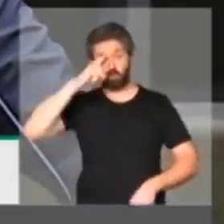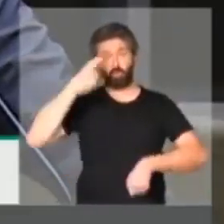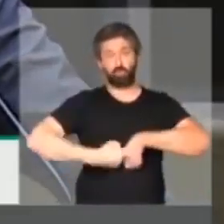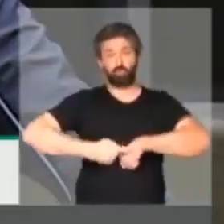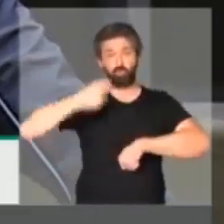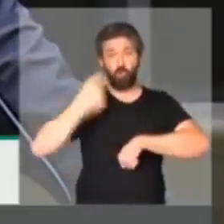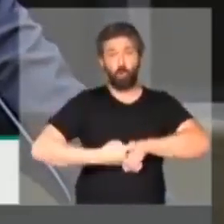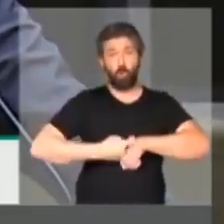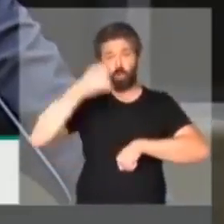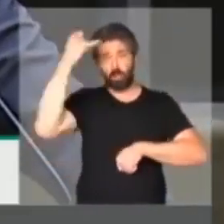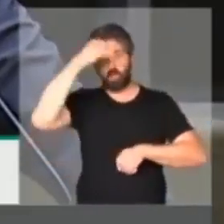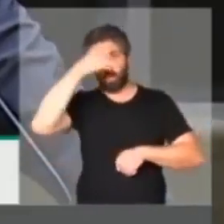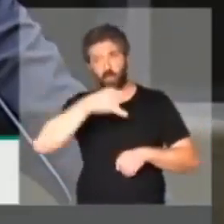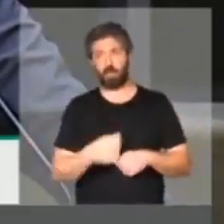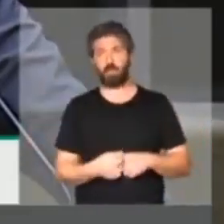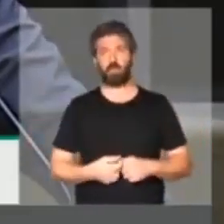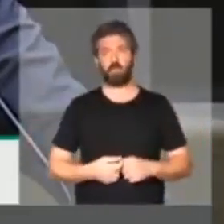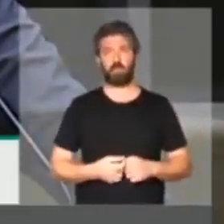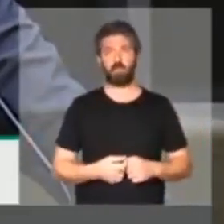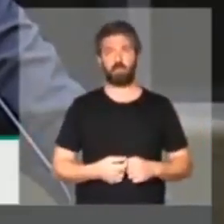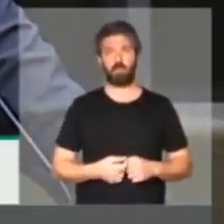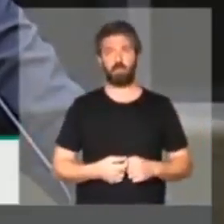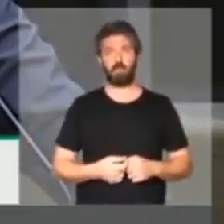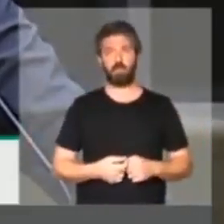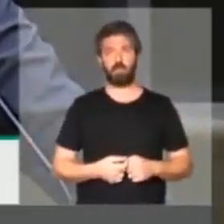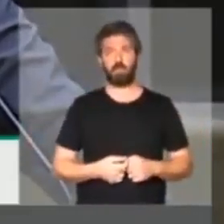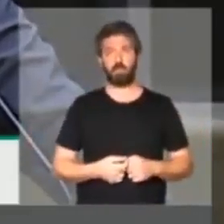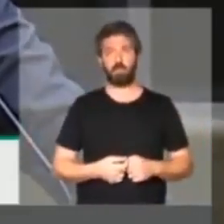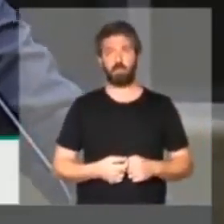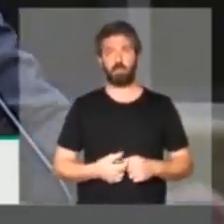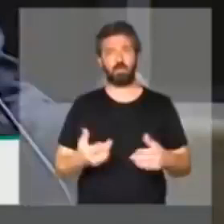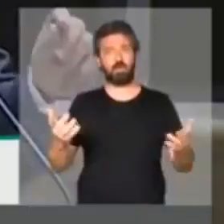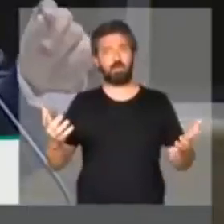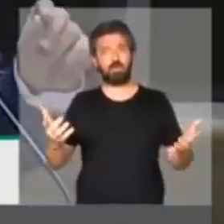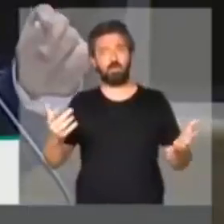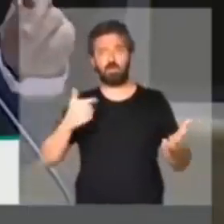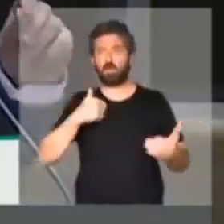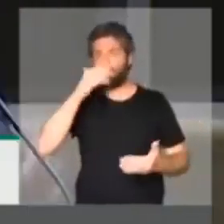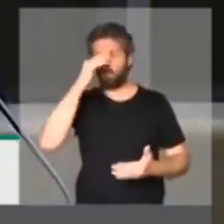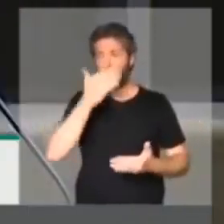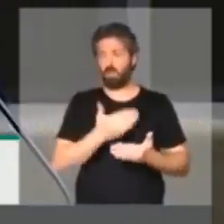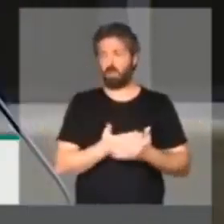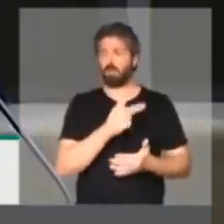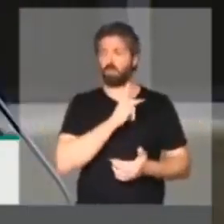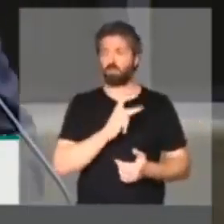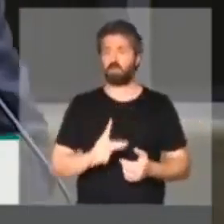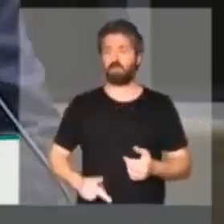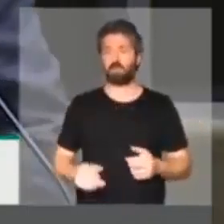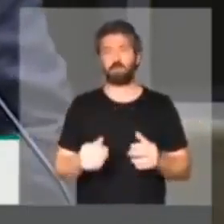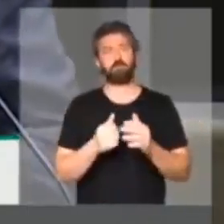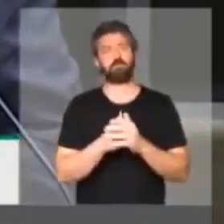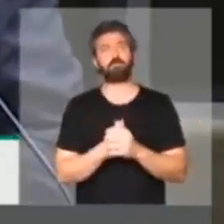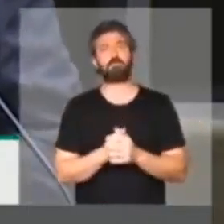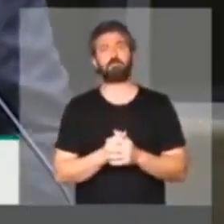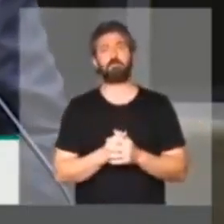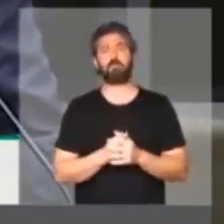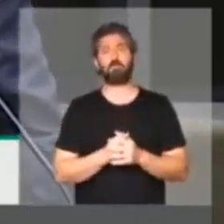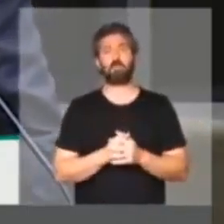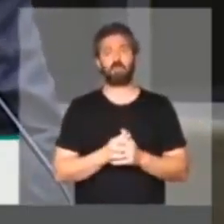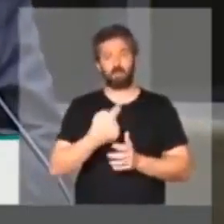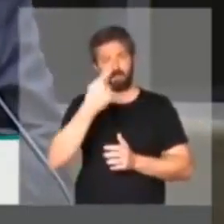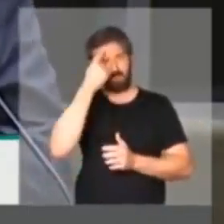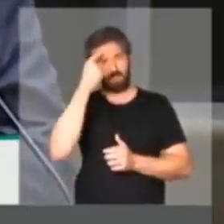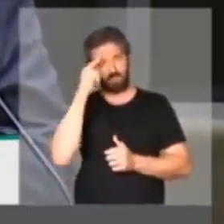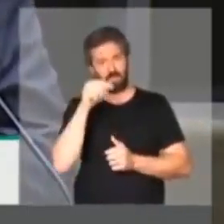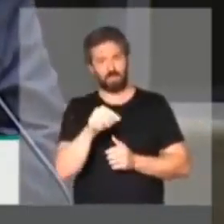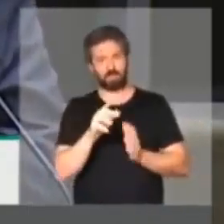idiotas, de imbecis. E eu creio, senhor presidente, que este